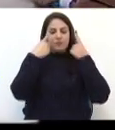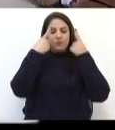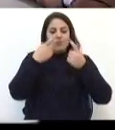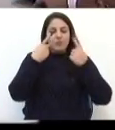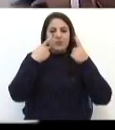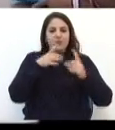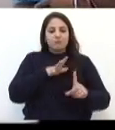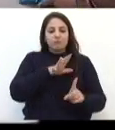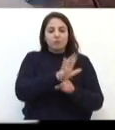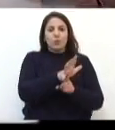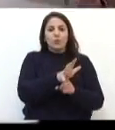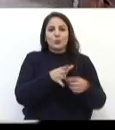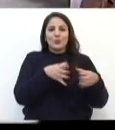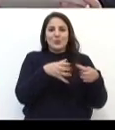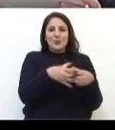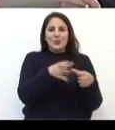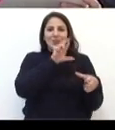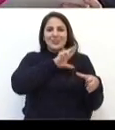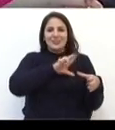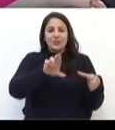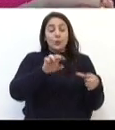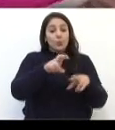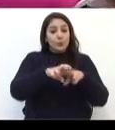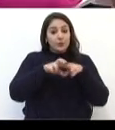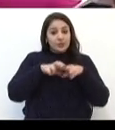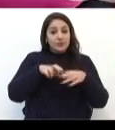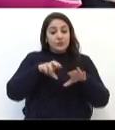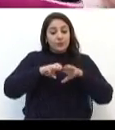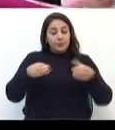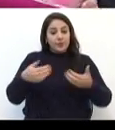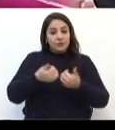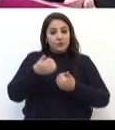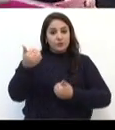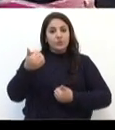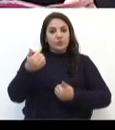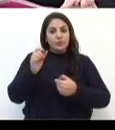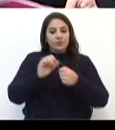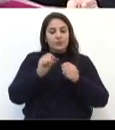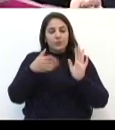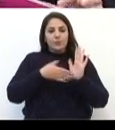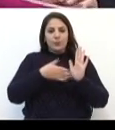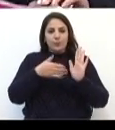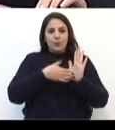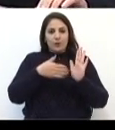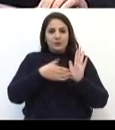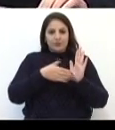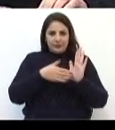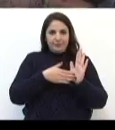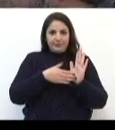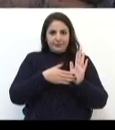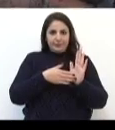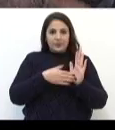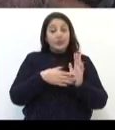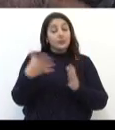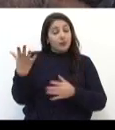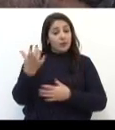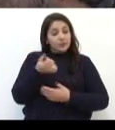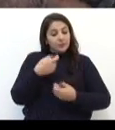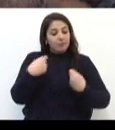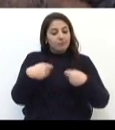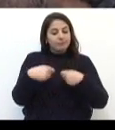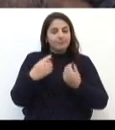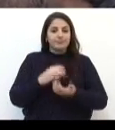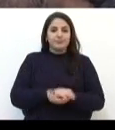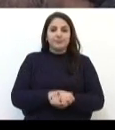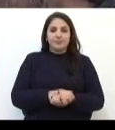registrado contra o grupo religioso. Com isso, a mesa diretora foi a proponente da frente parlamentar, que deve receber